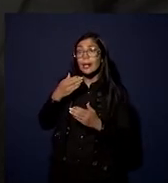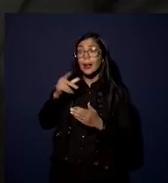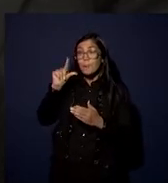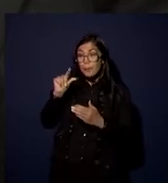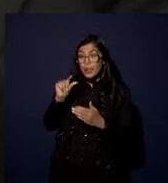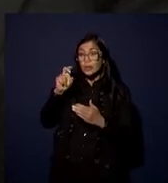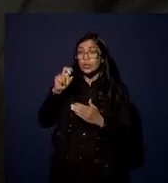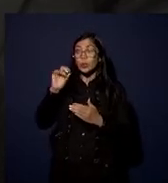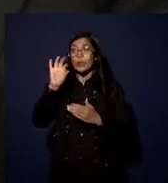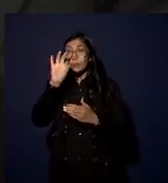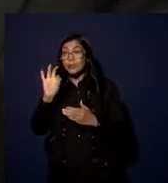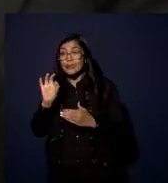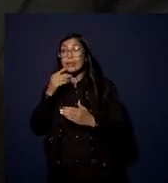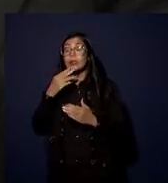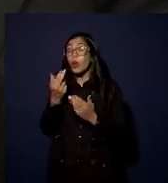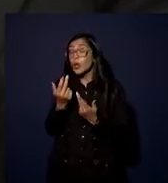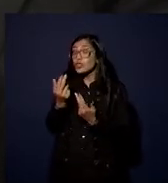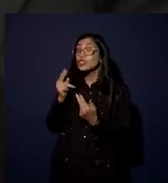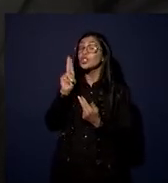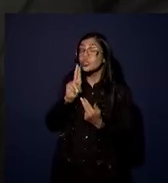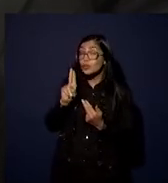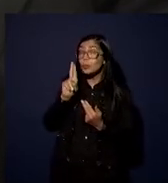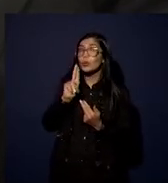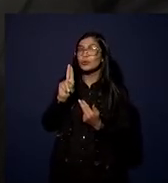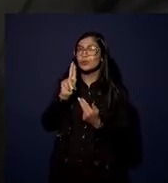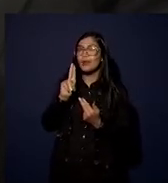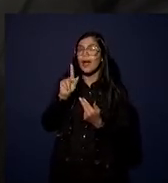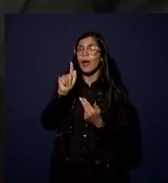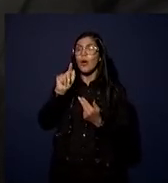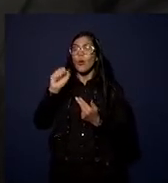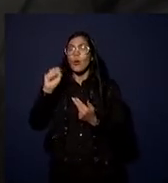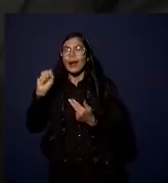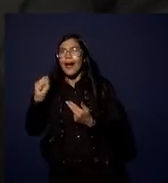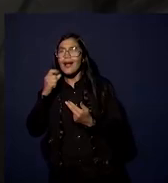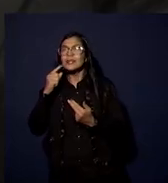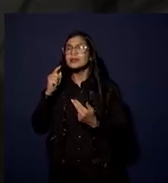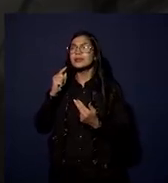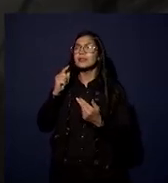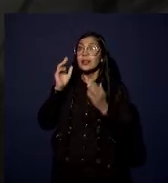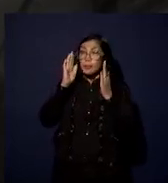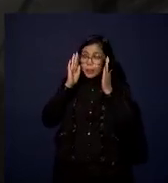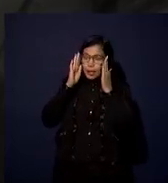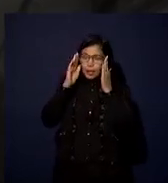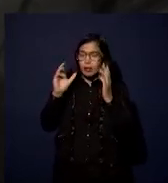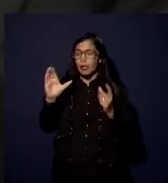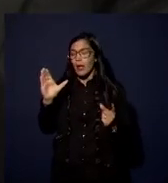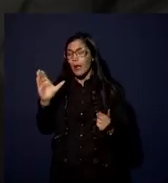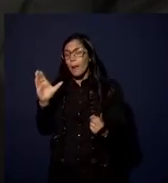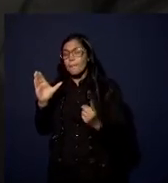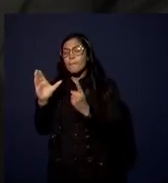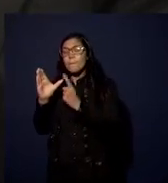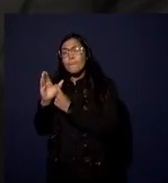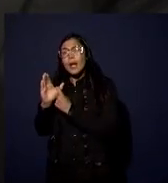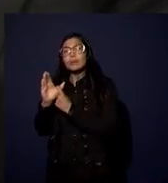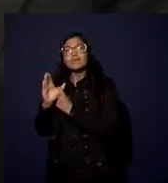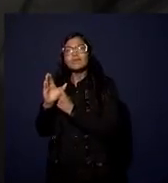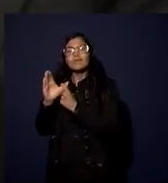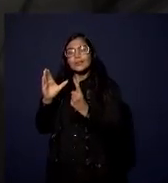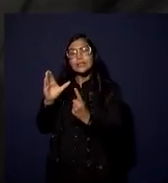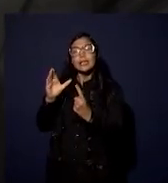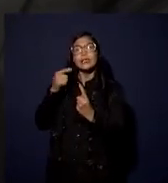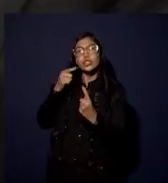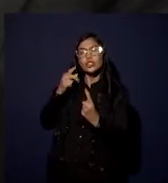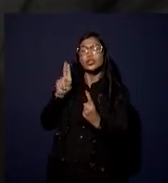o mercado de gás pode ser usado muito para a gente ficar menos dependente né desse tipo de